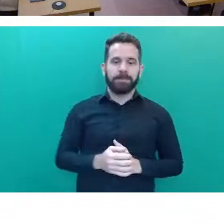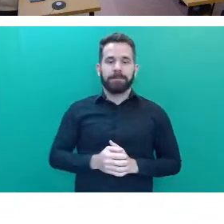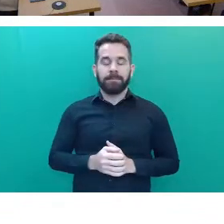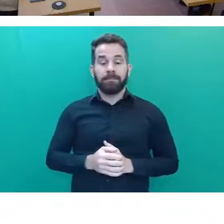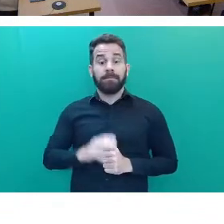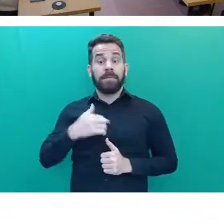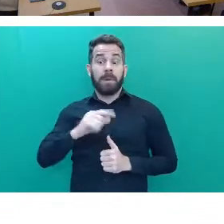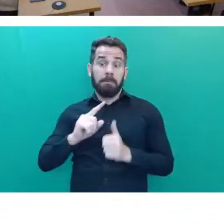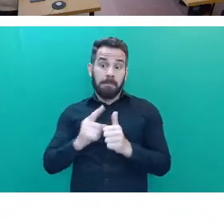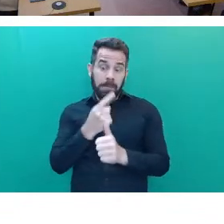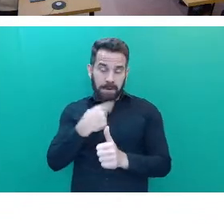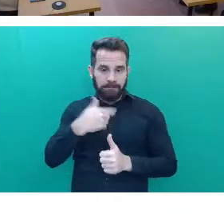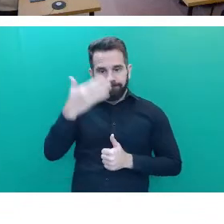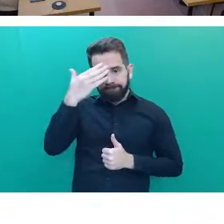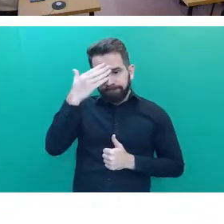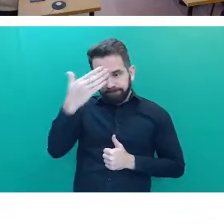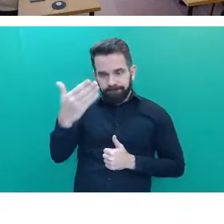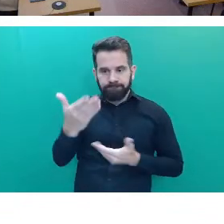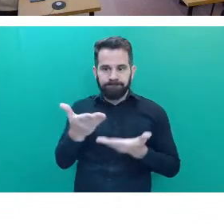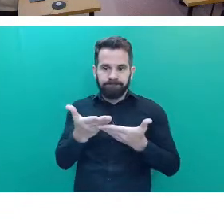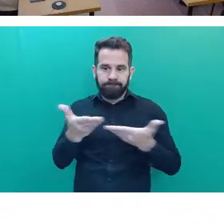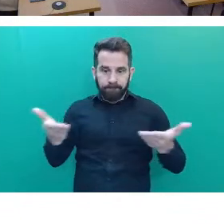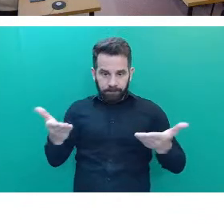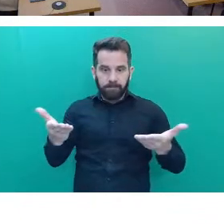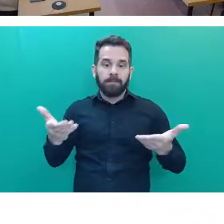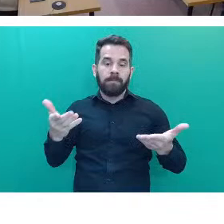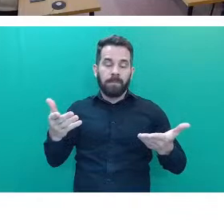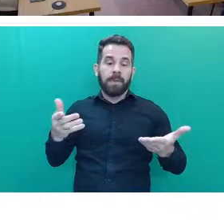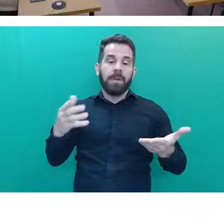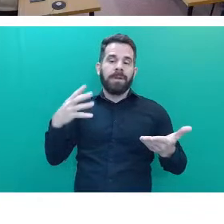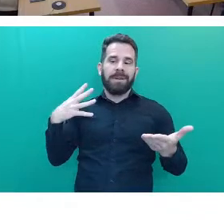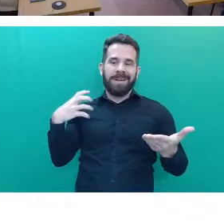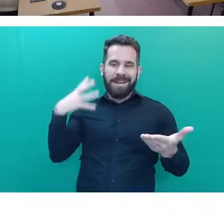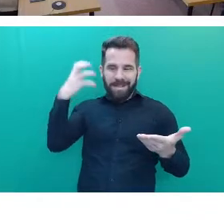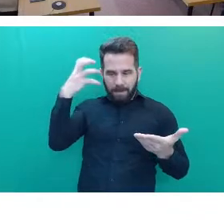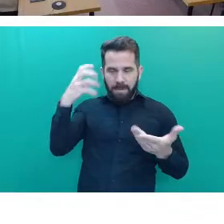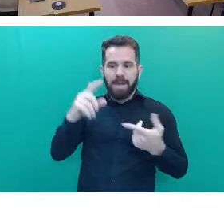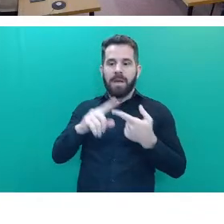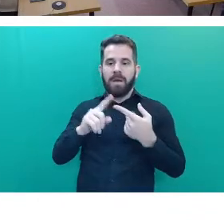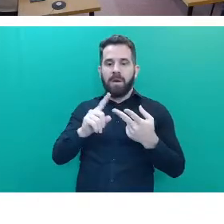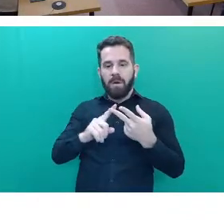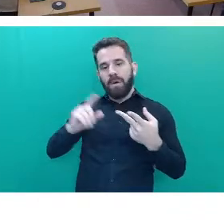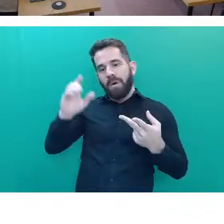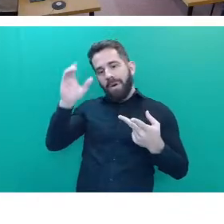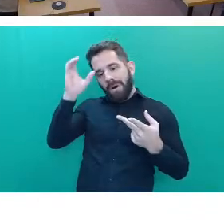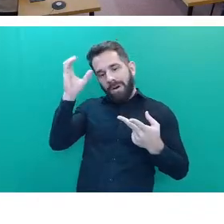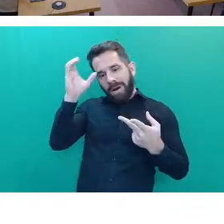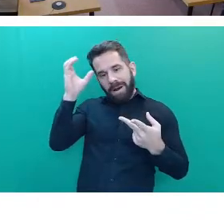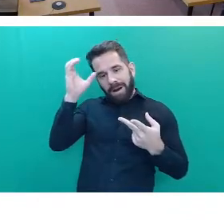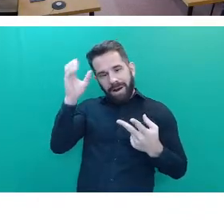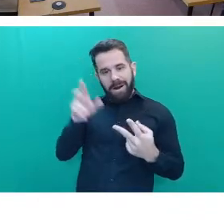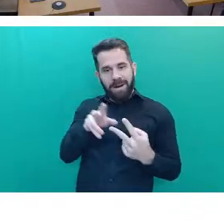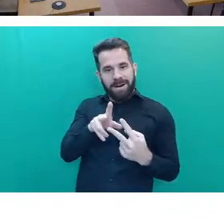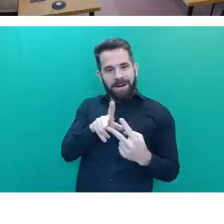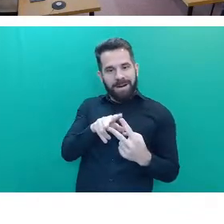cumprimentar e agradecer aos professores Anabel Galamanhas e ao